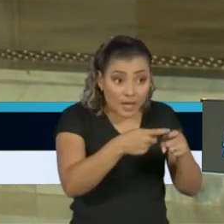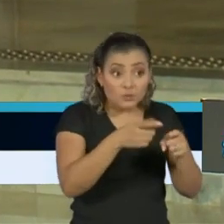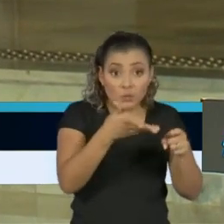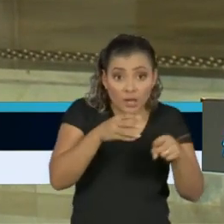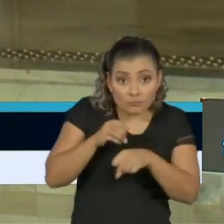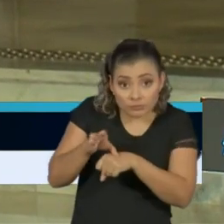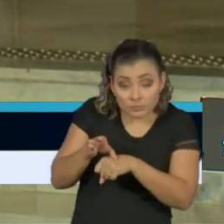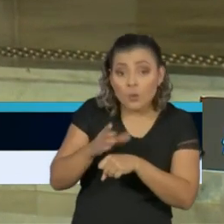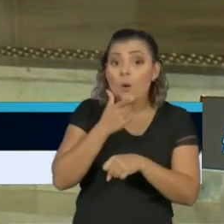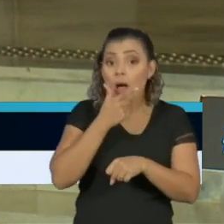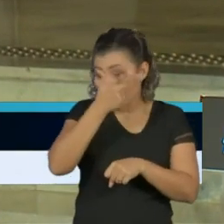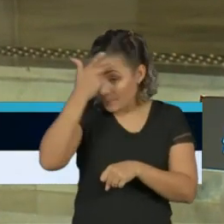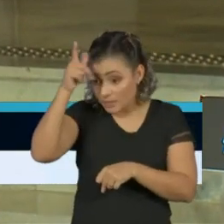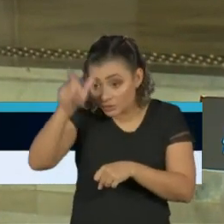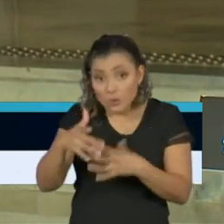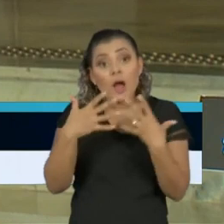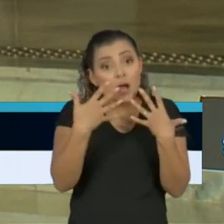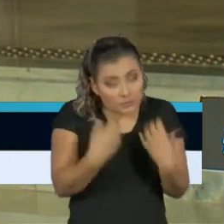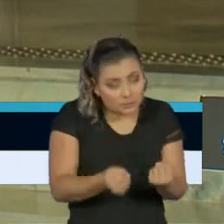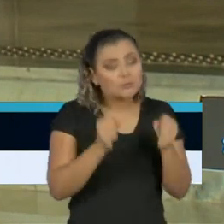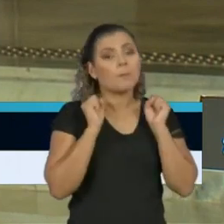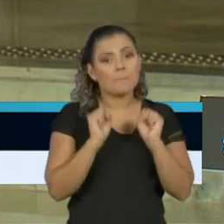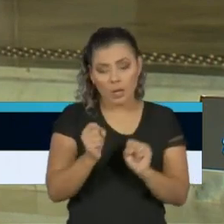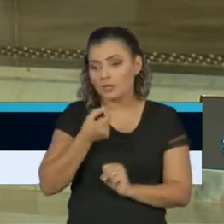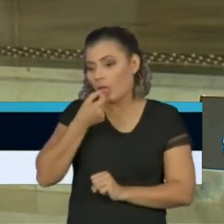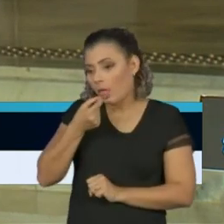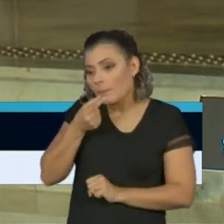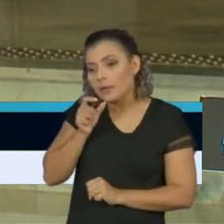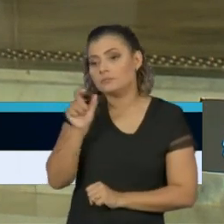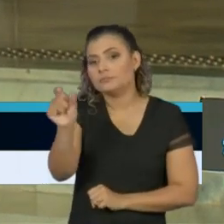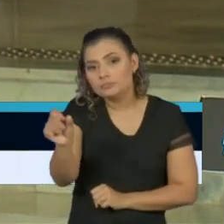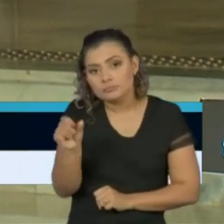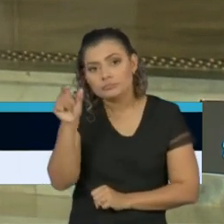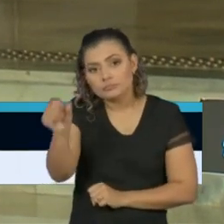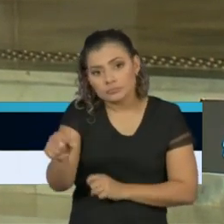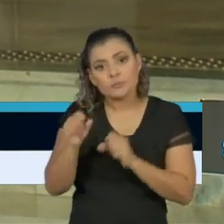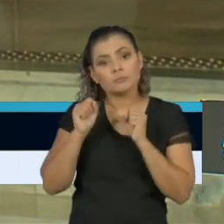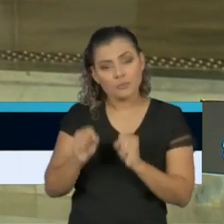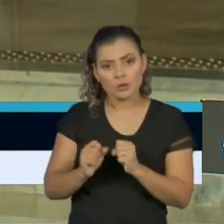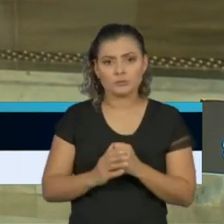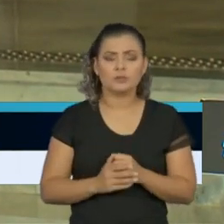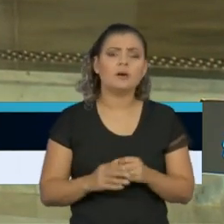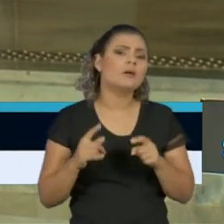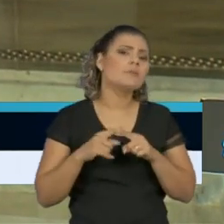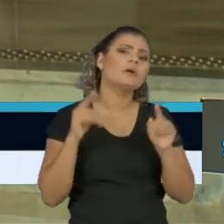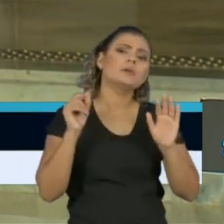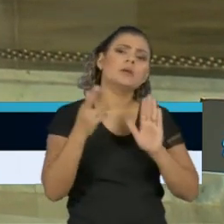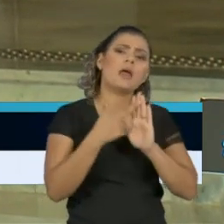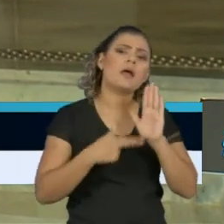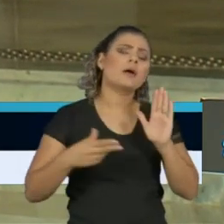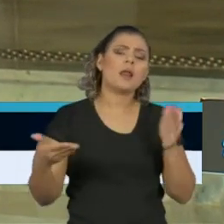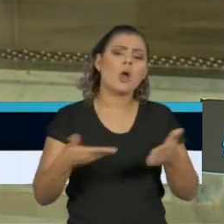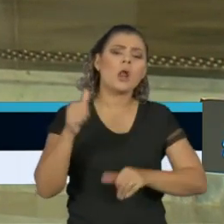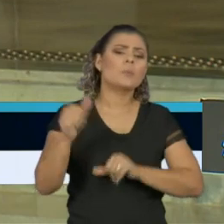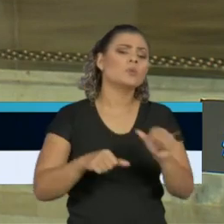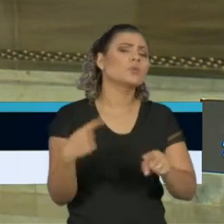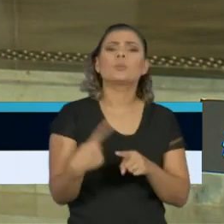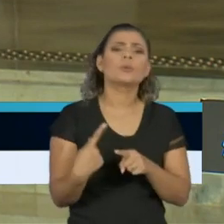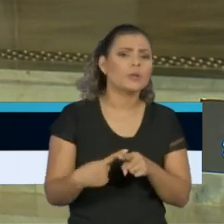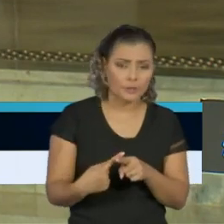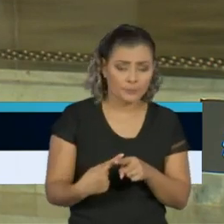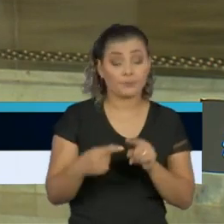pode receber a hidroxicloroquina. O que isto muda em relação ao protocolo anterior? O protocolo